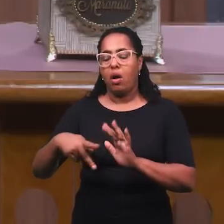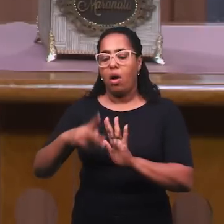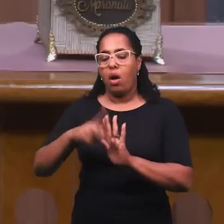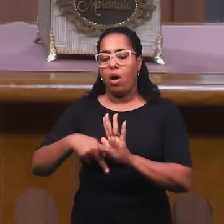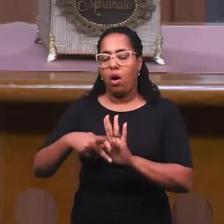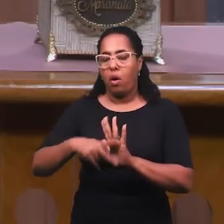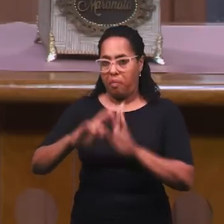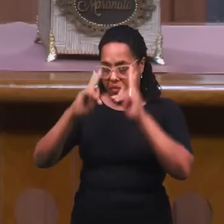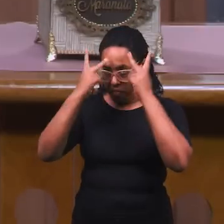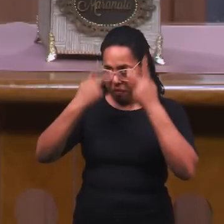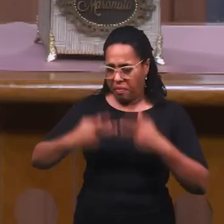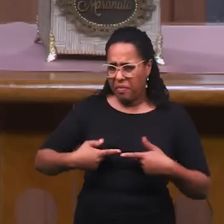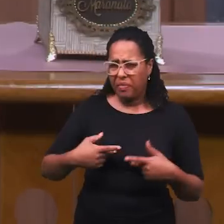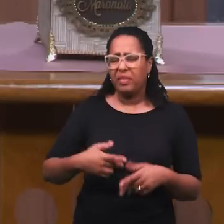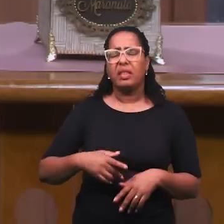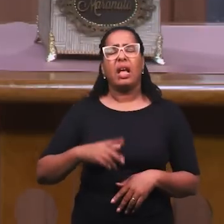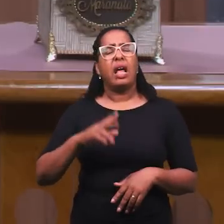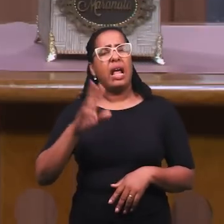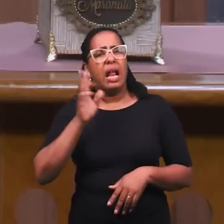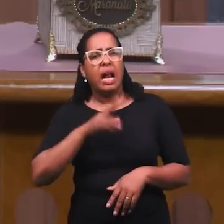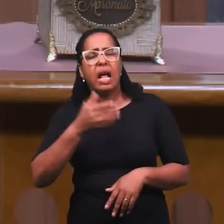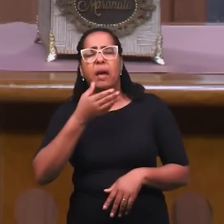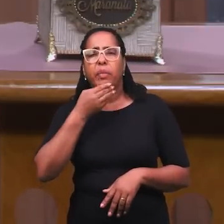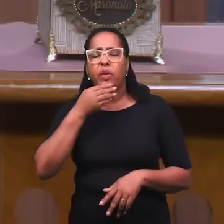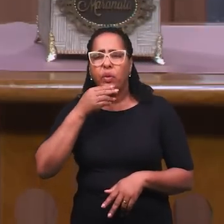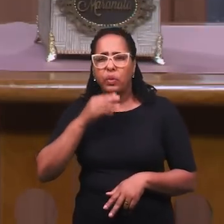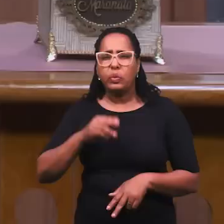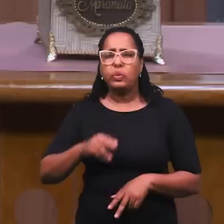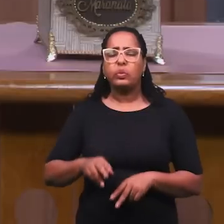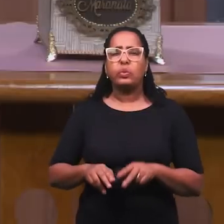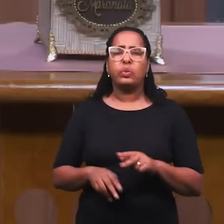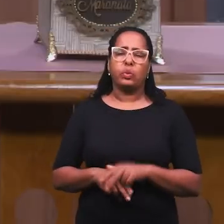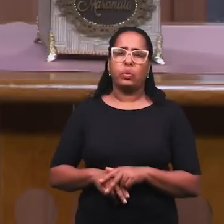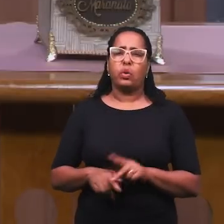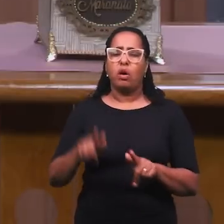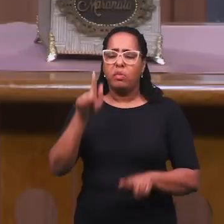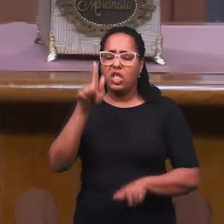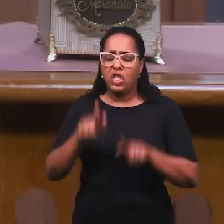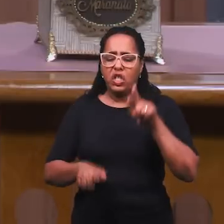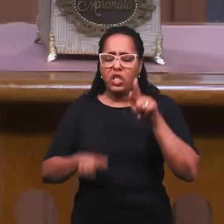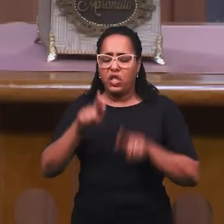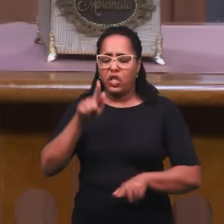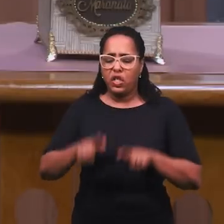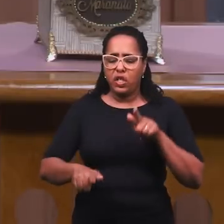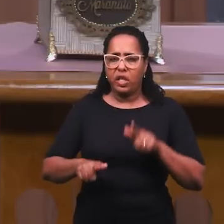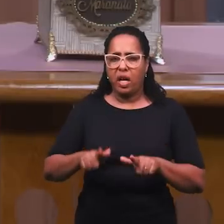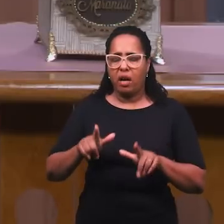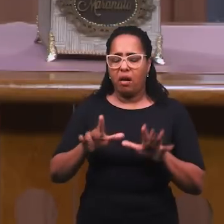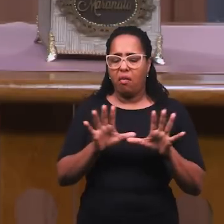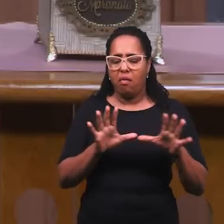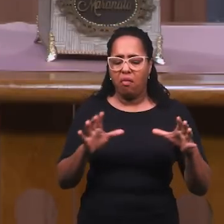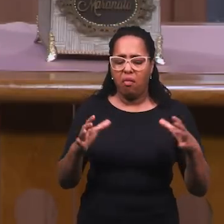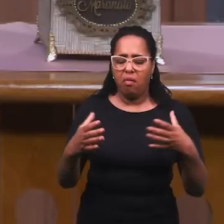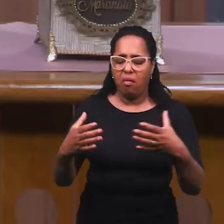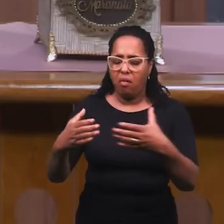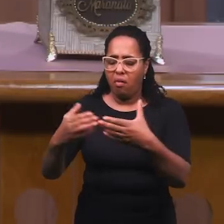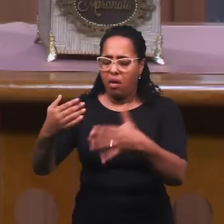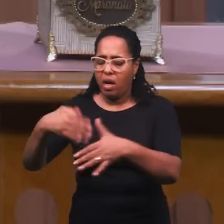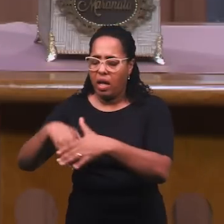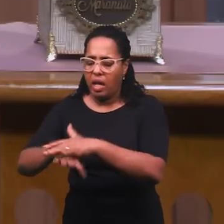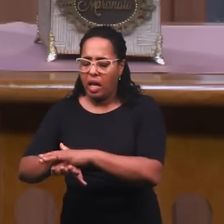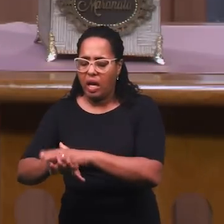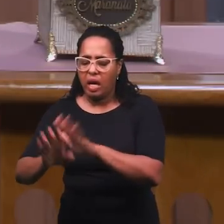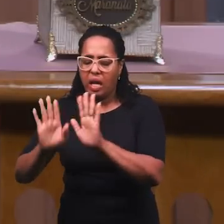Nós podemos aqui lembrar de Gideão na eira, que ele deixou de malhar o trigo na eira para malhar no